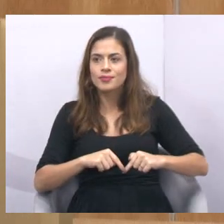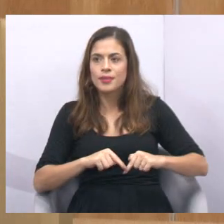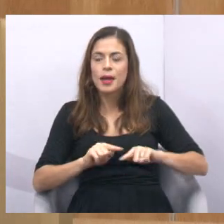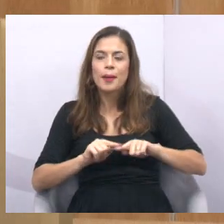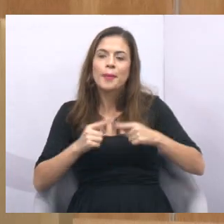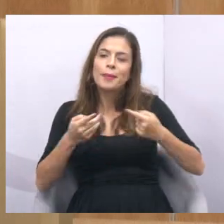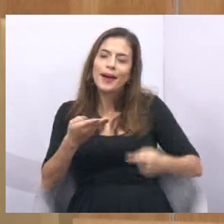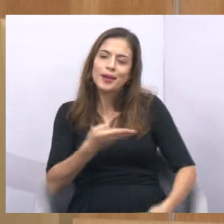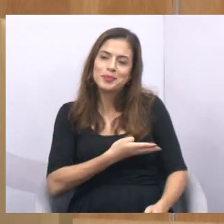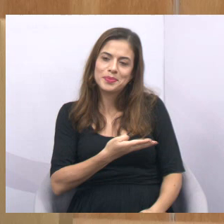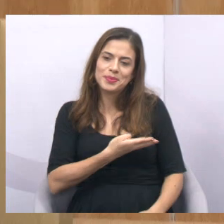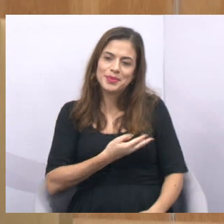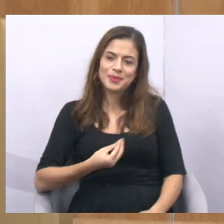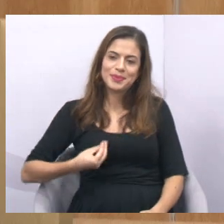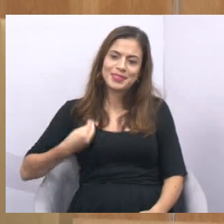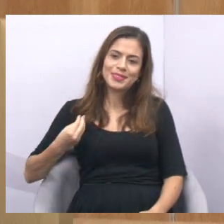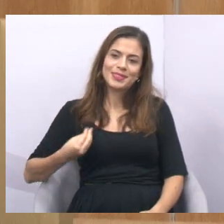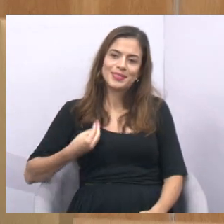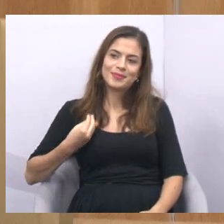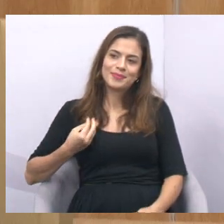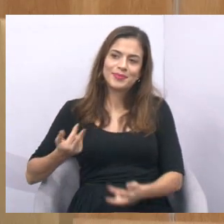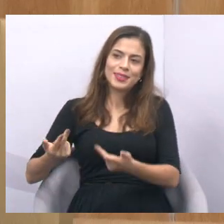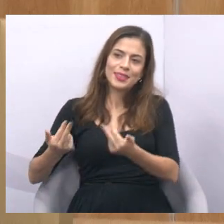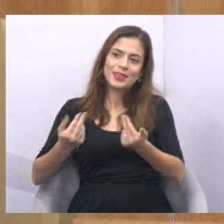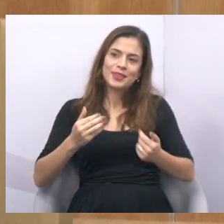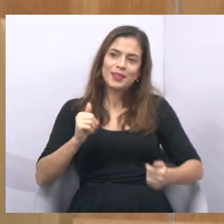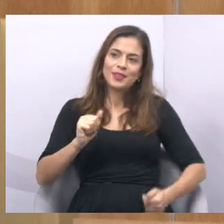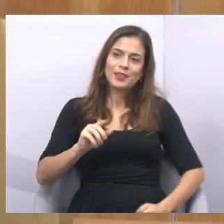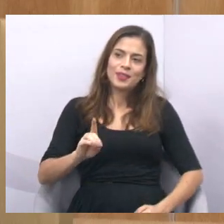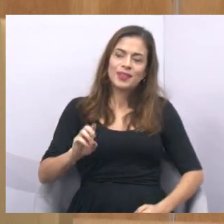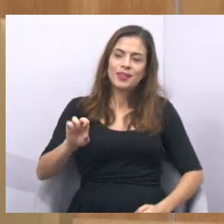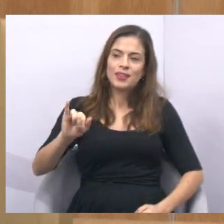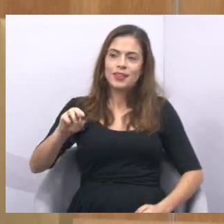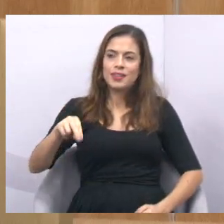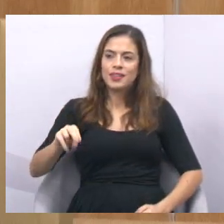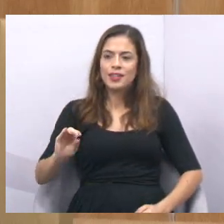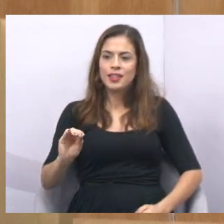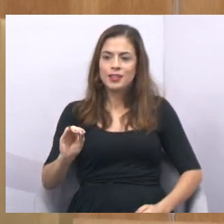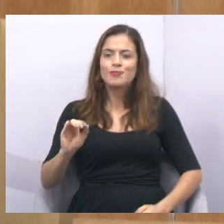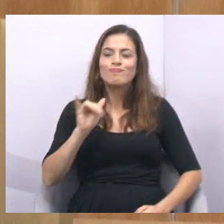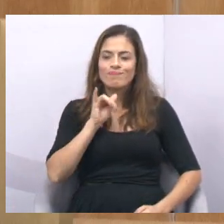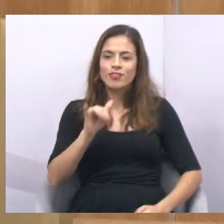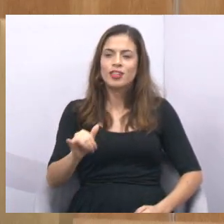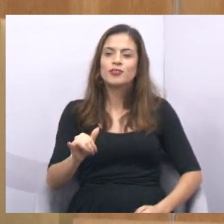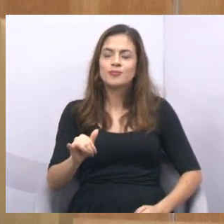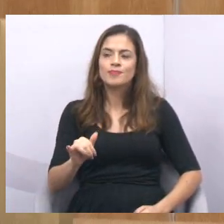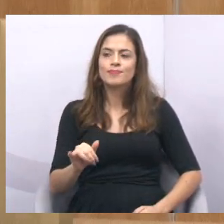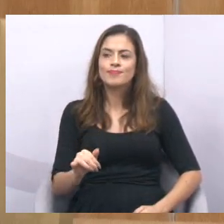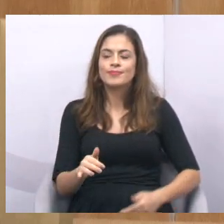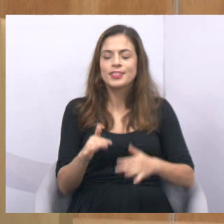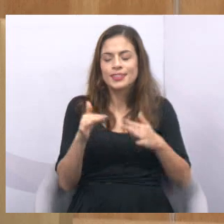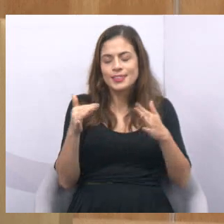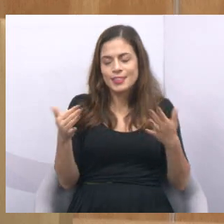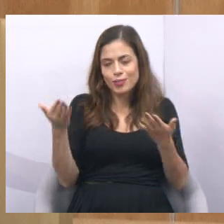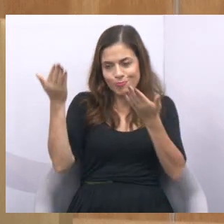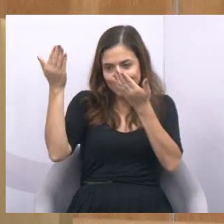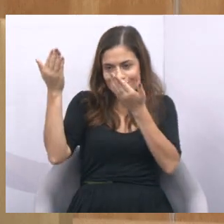mas é meu amigo na vida, assim como o Adriano falou. Então, senhor Edivar Simões,